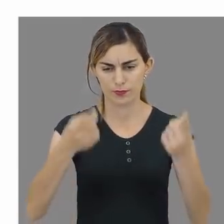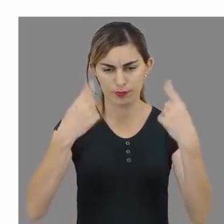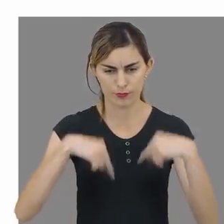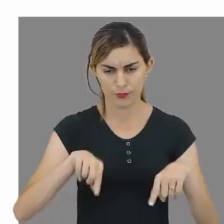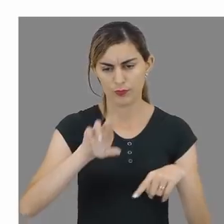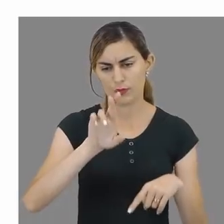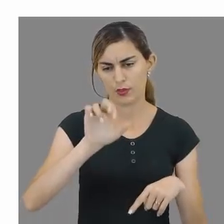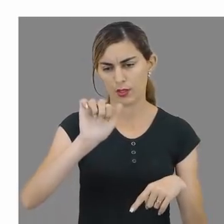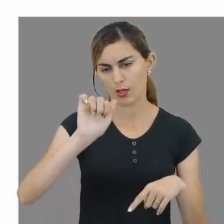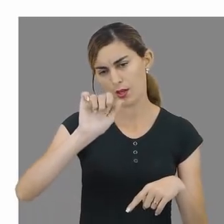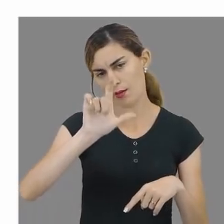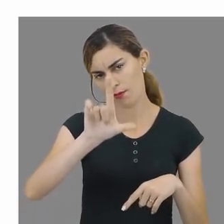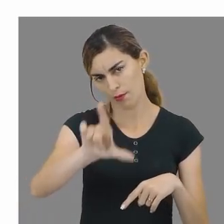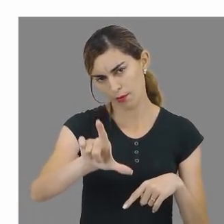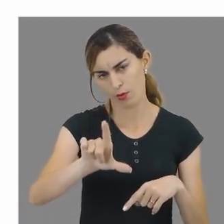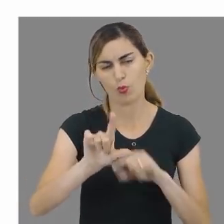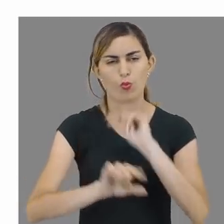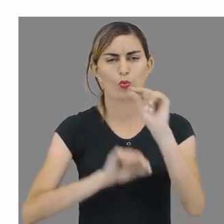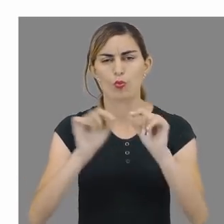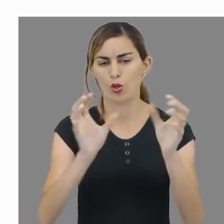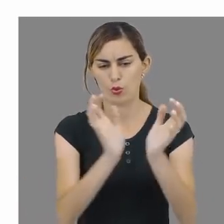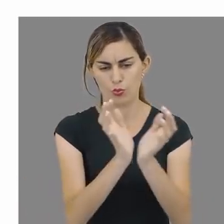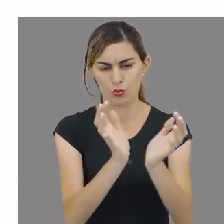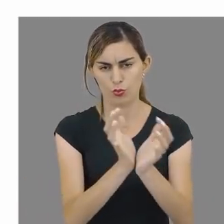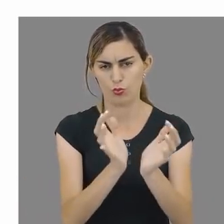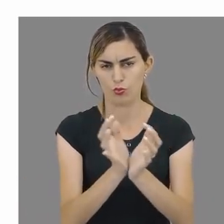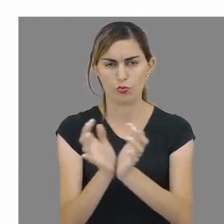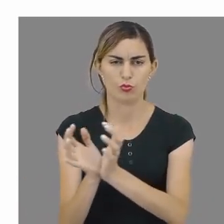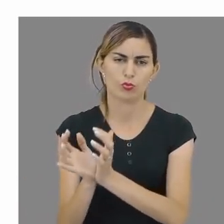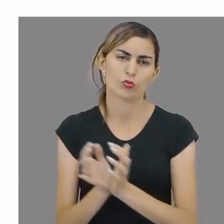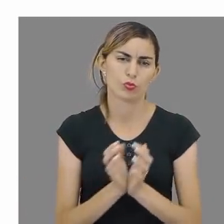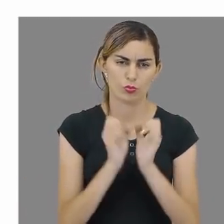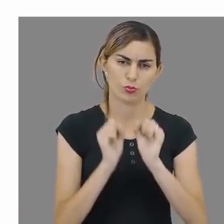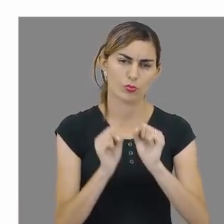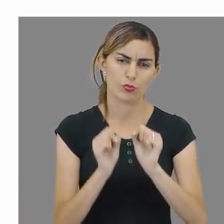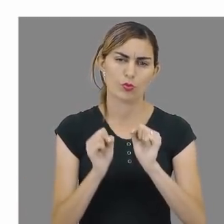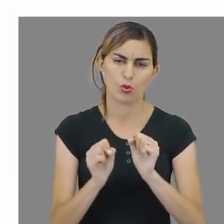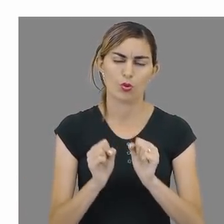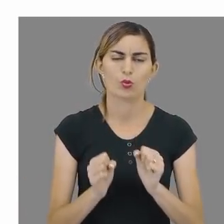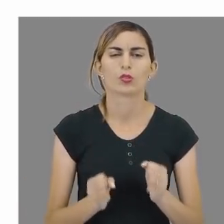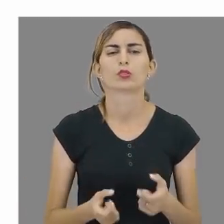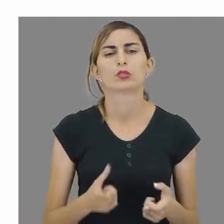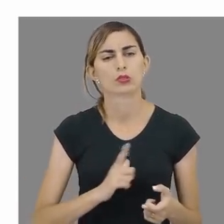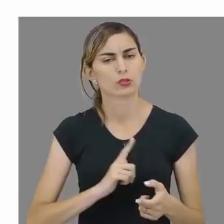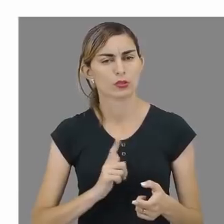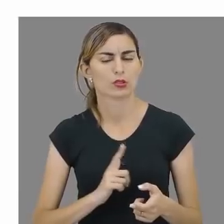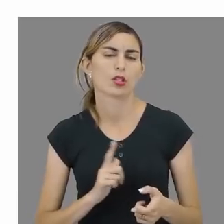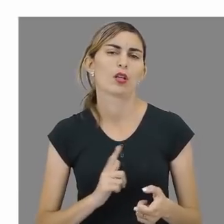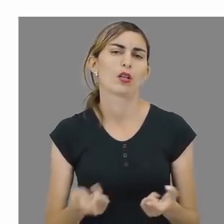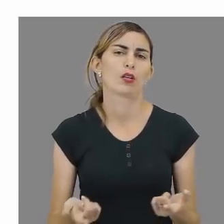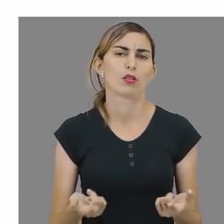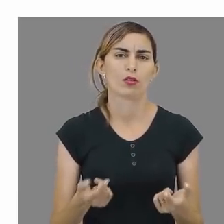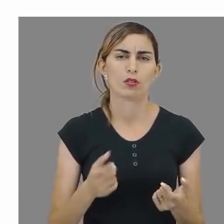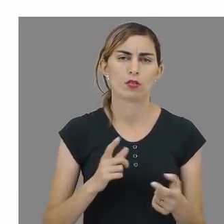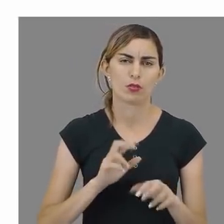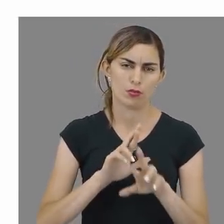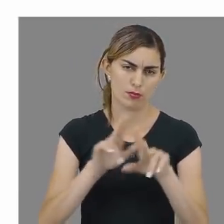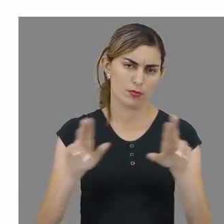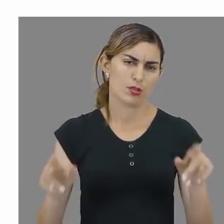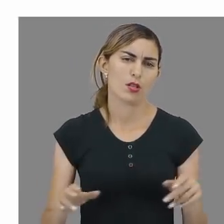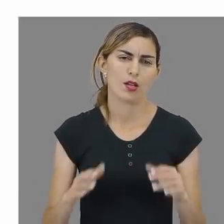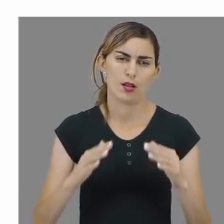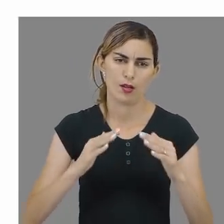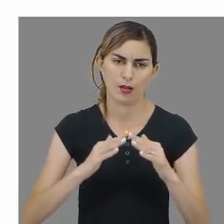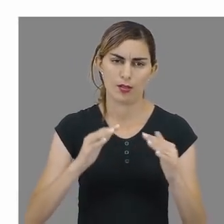seguida, temos o tipo real, que são conjuntos de números que podem carregar, podem conter